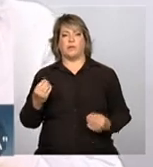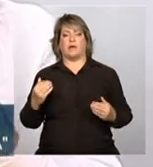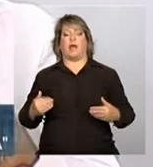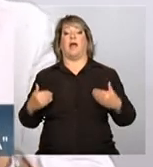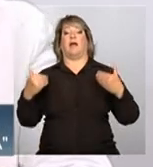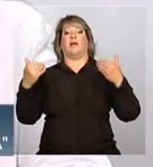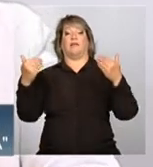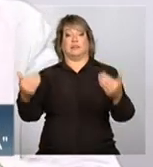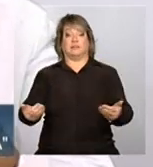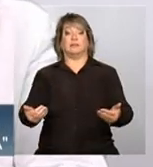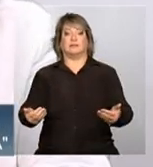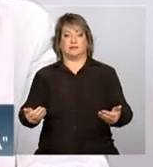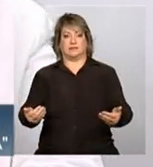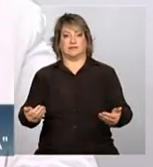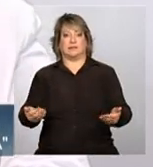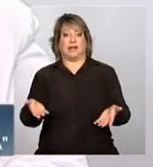avançada,